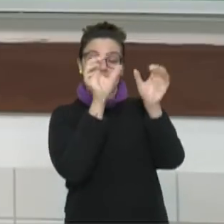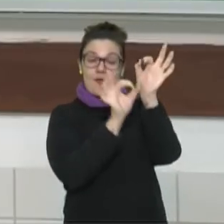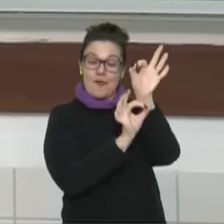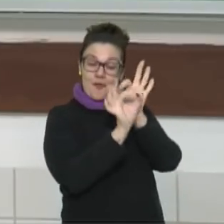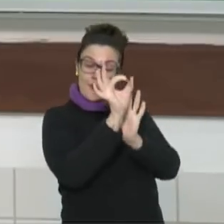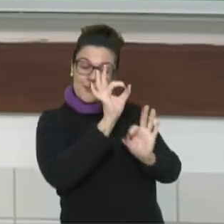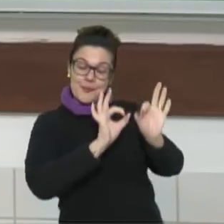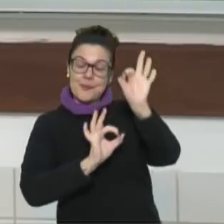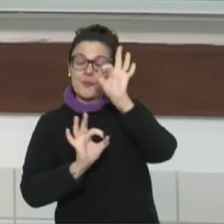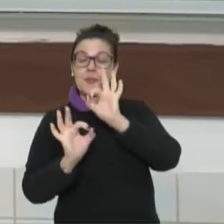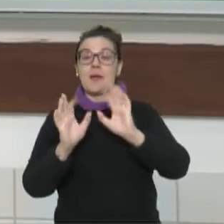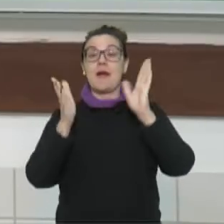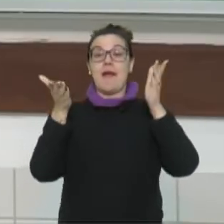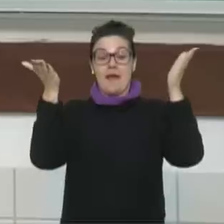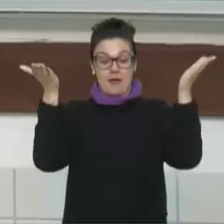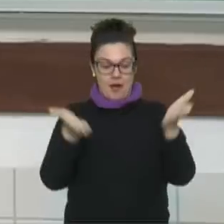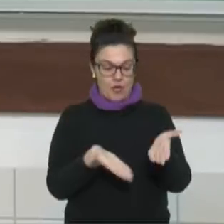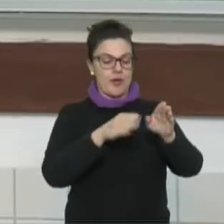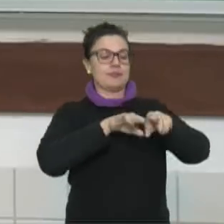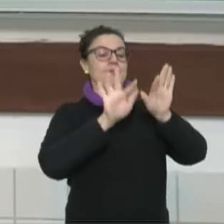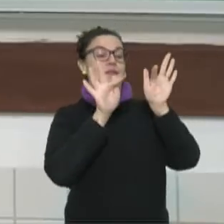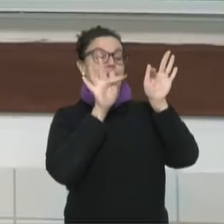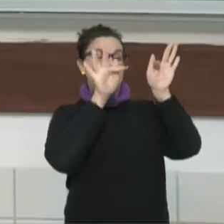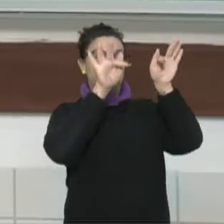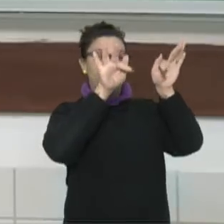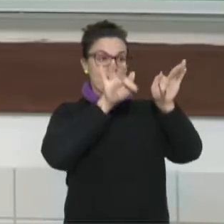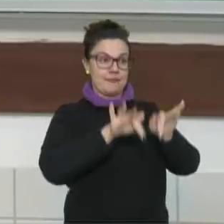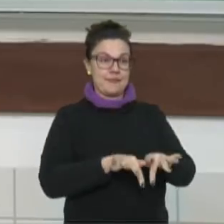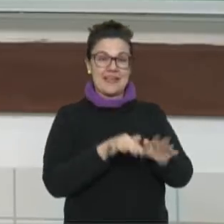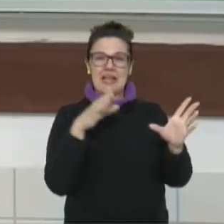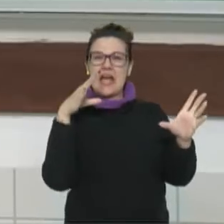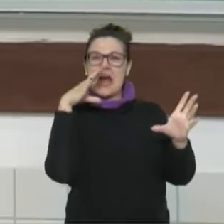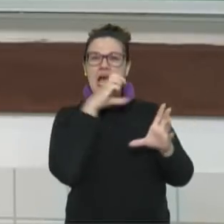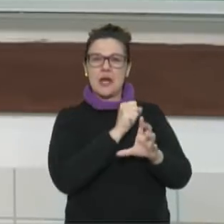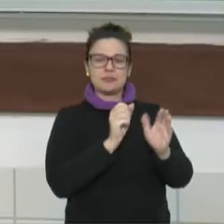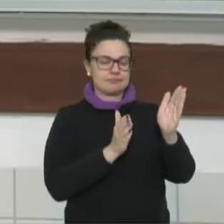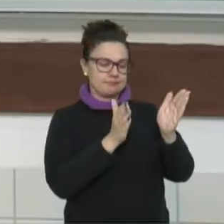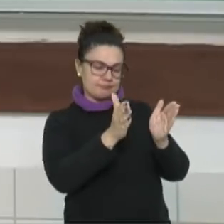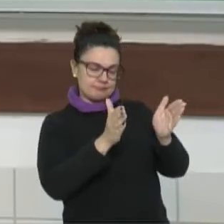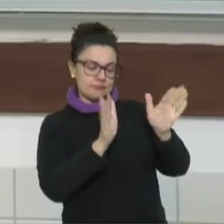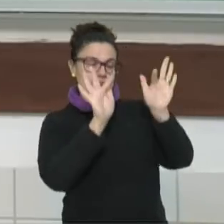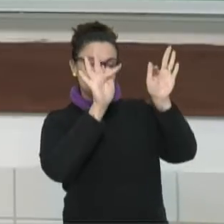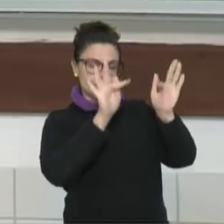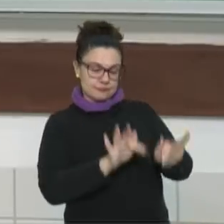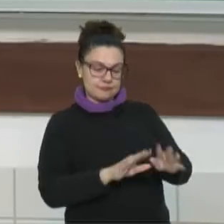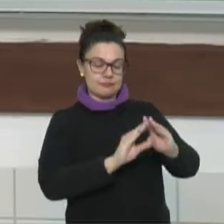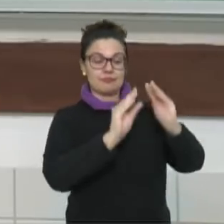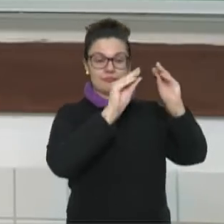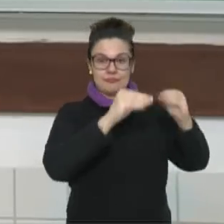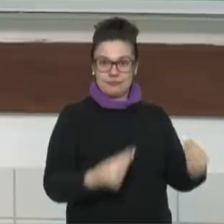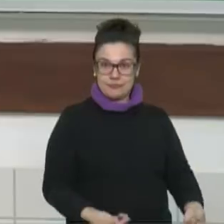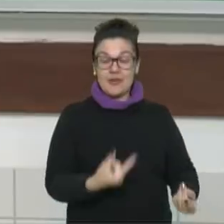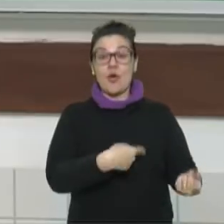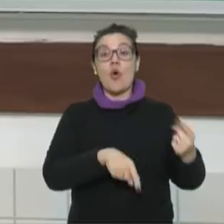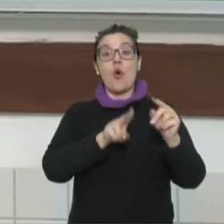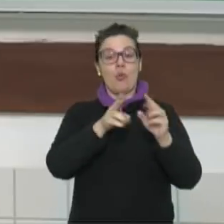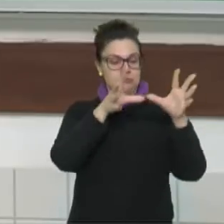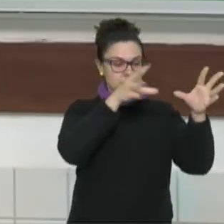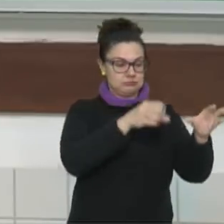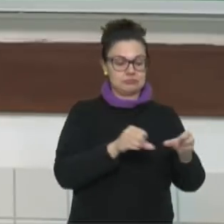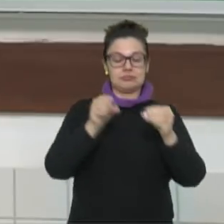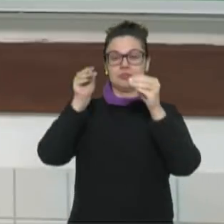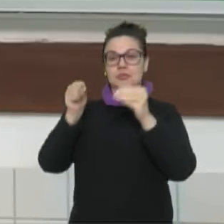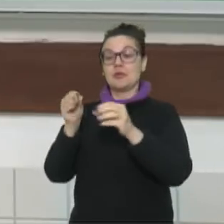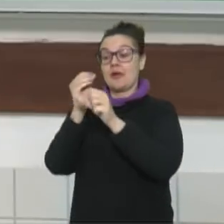e ela pode acontecer de forma efêmera, ou seja, né, em um breve instante, e depois não existir mais. Né? Ou ela pode